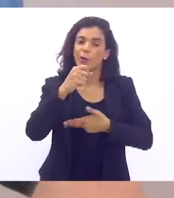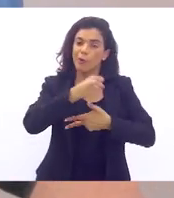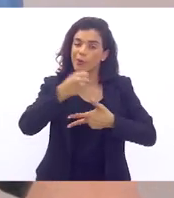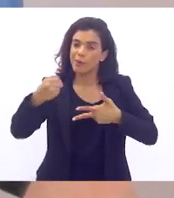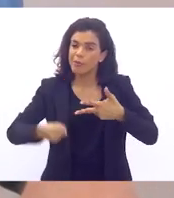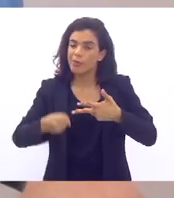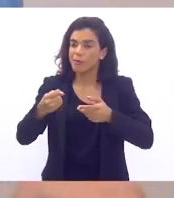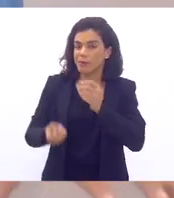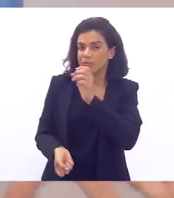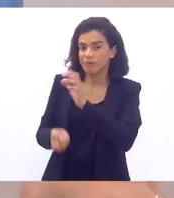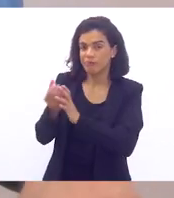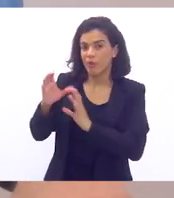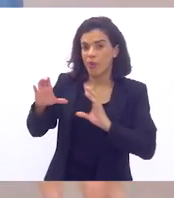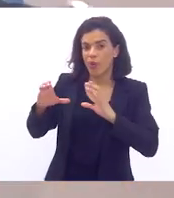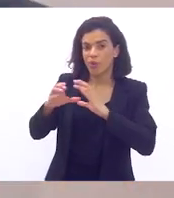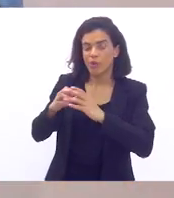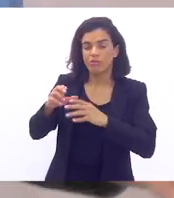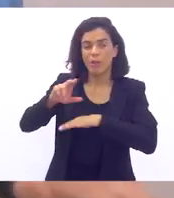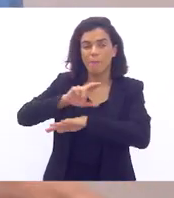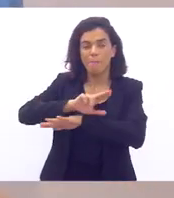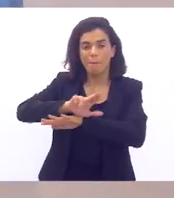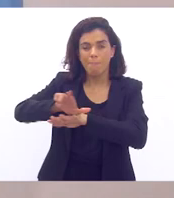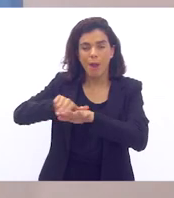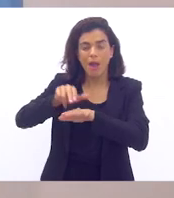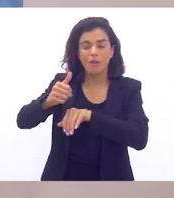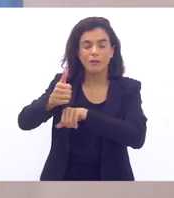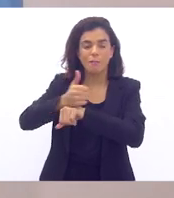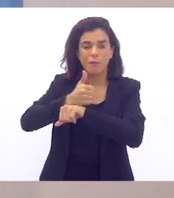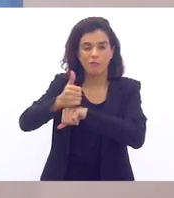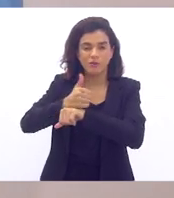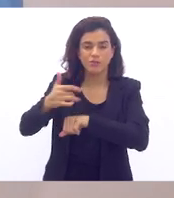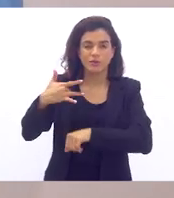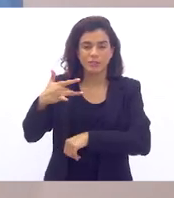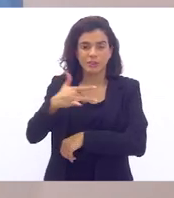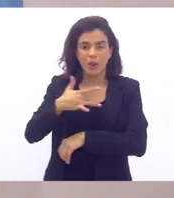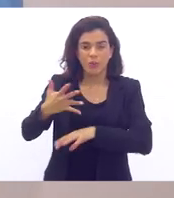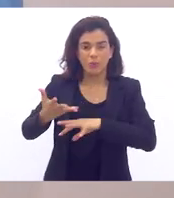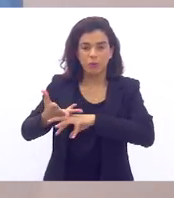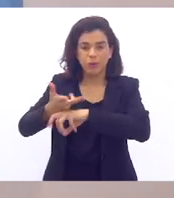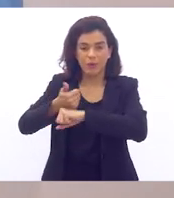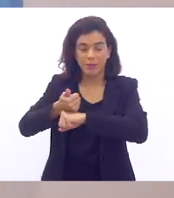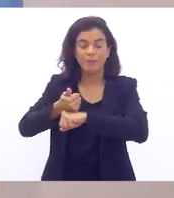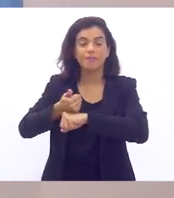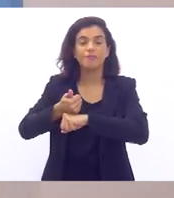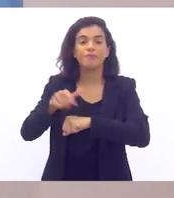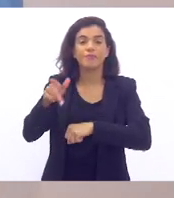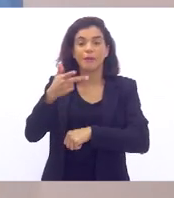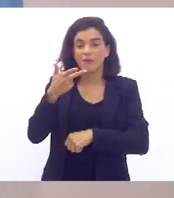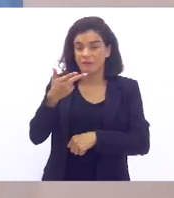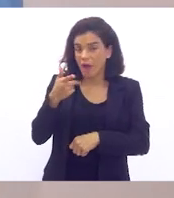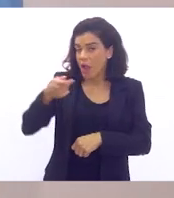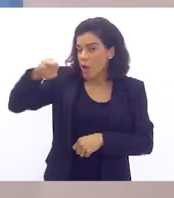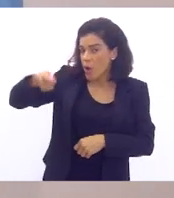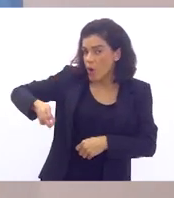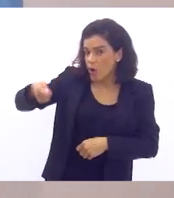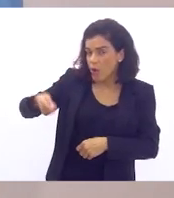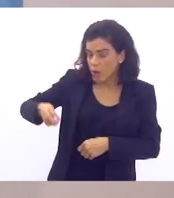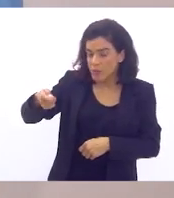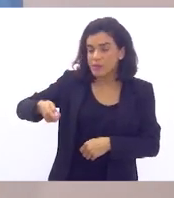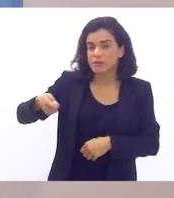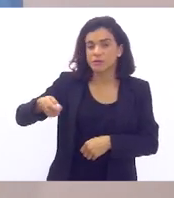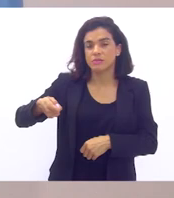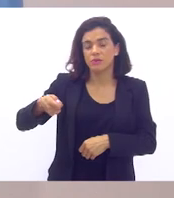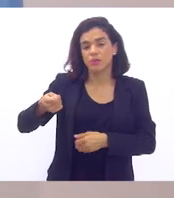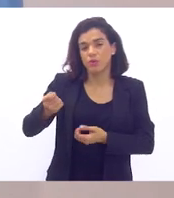comissão multid profissionais da saúde faz aqui a obrigação de